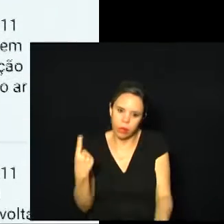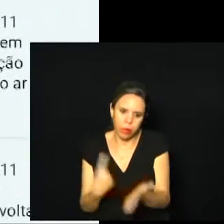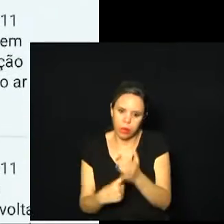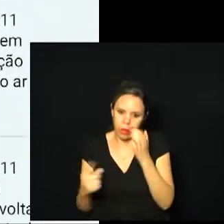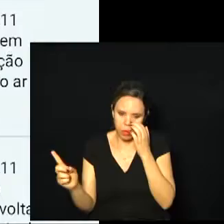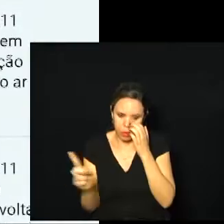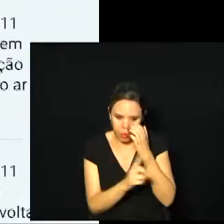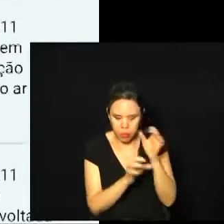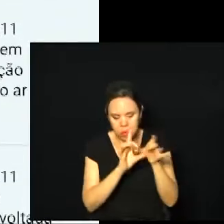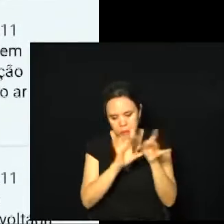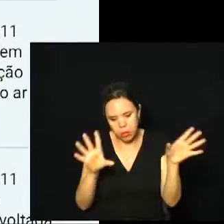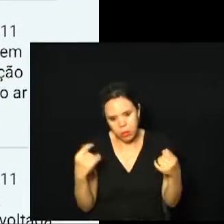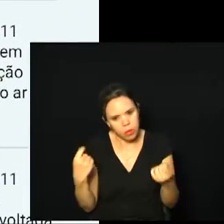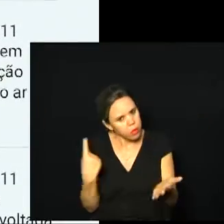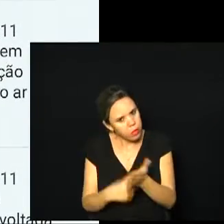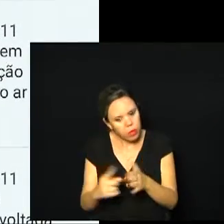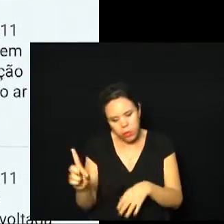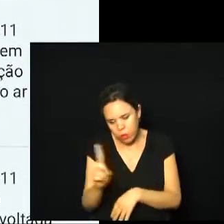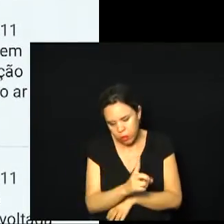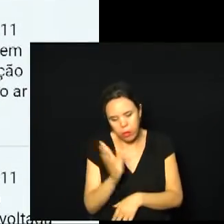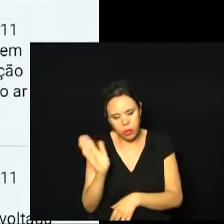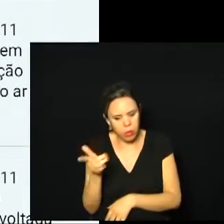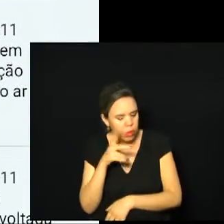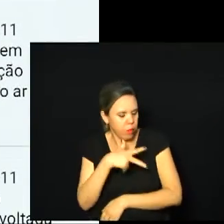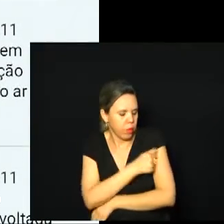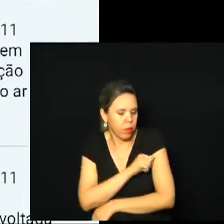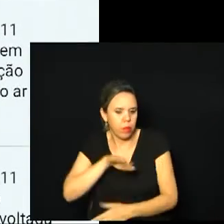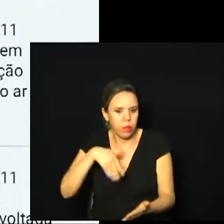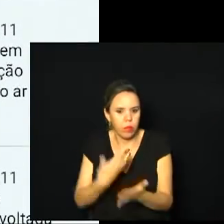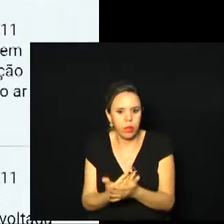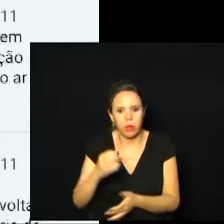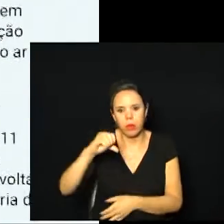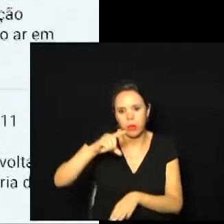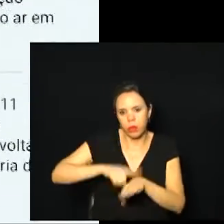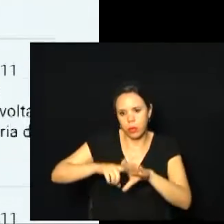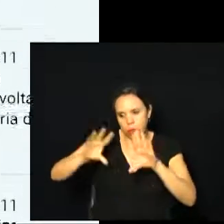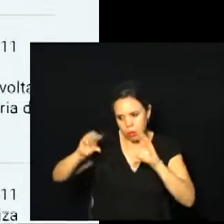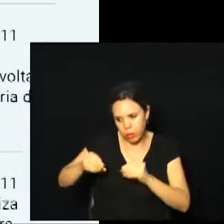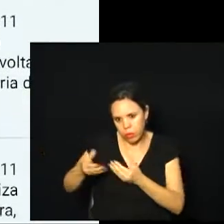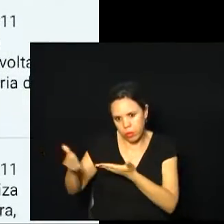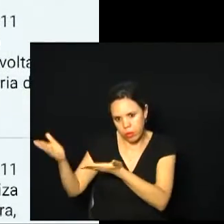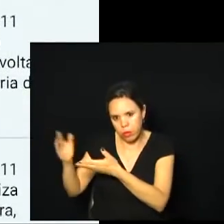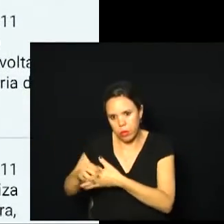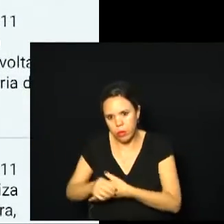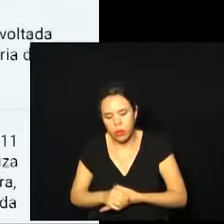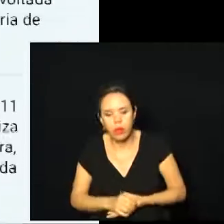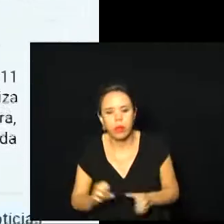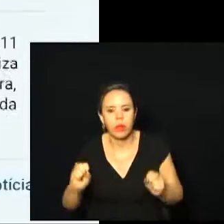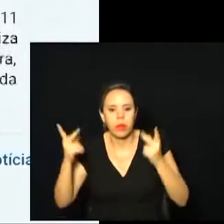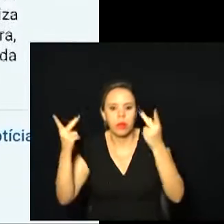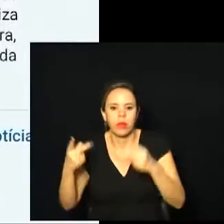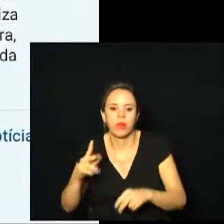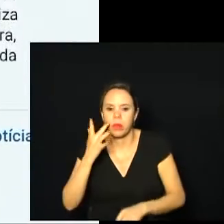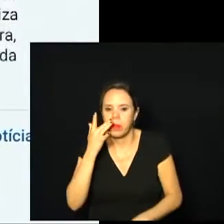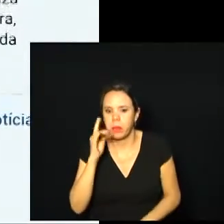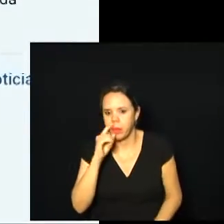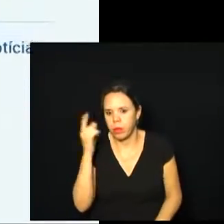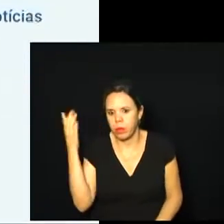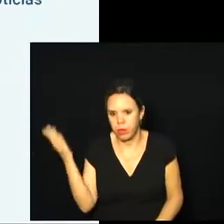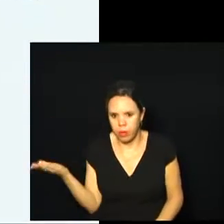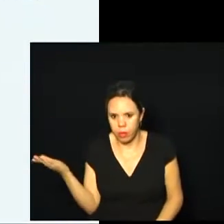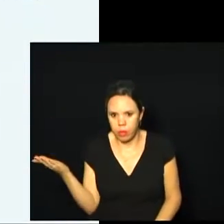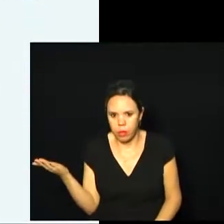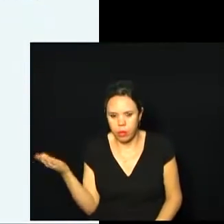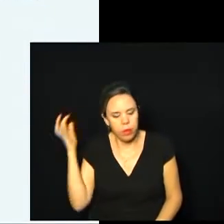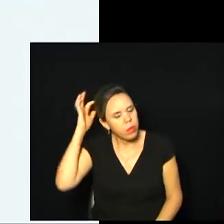agendamento, a pessoa ela comparece até as 9 horas da noite lá no Shopping Espásio Ouro Verde